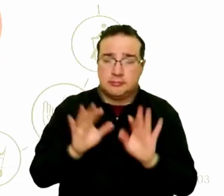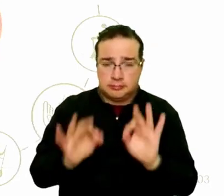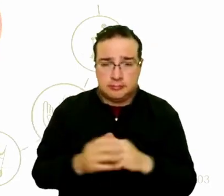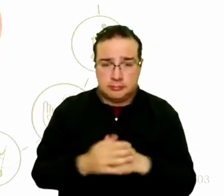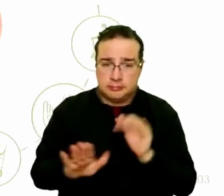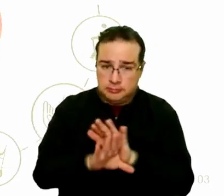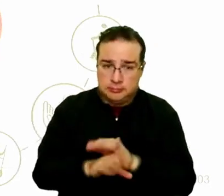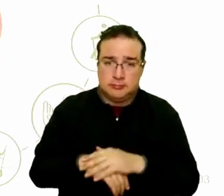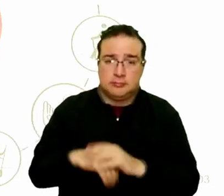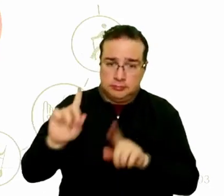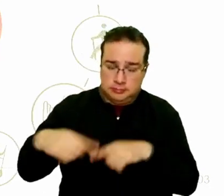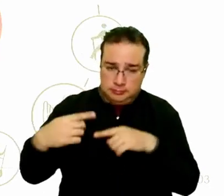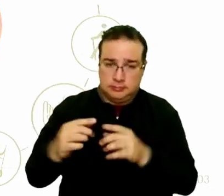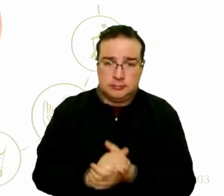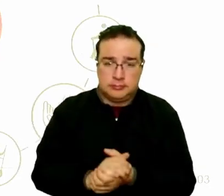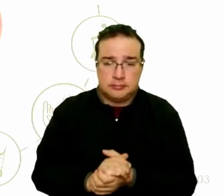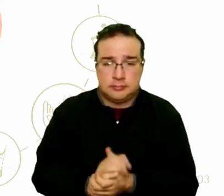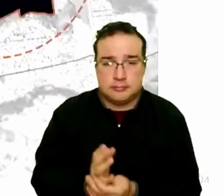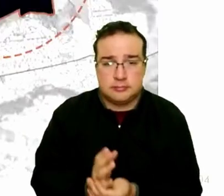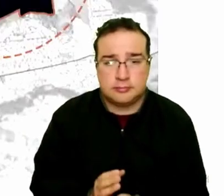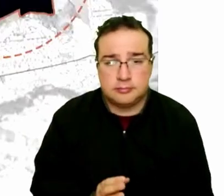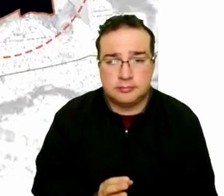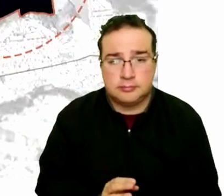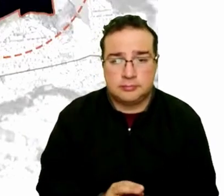para receber esses desafios.